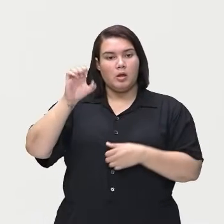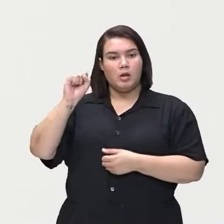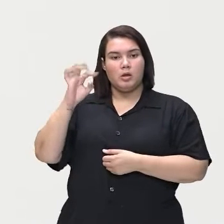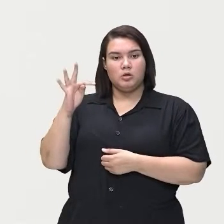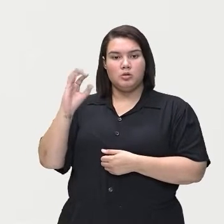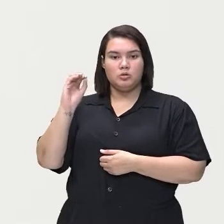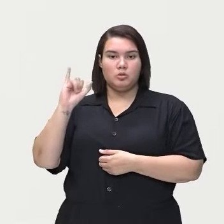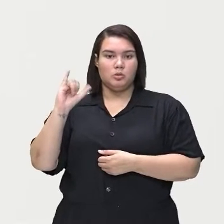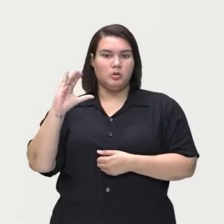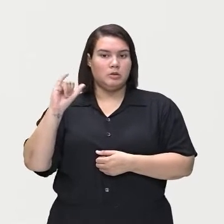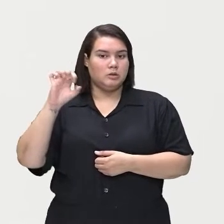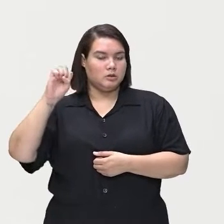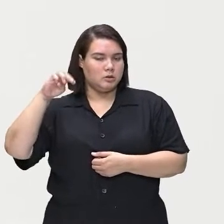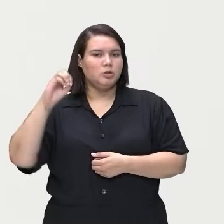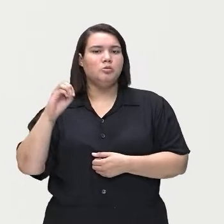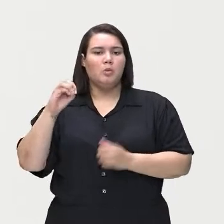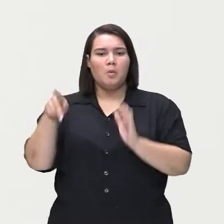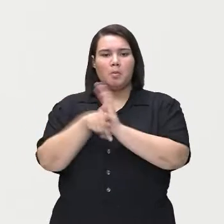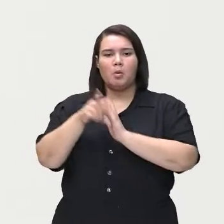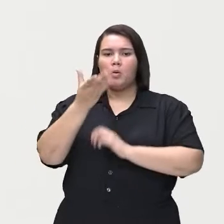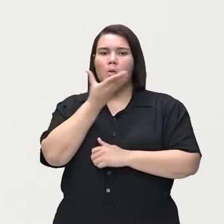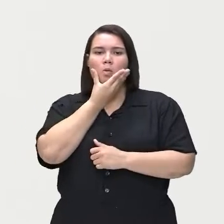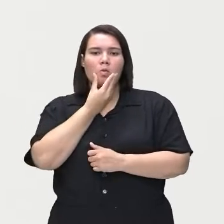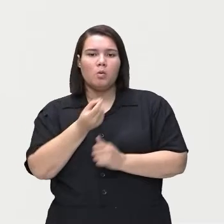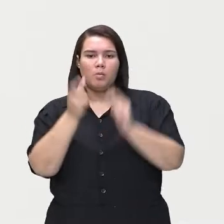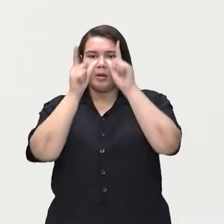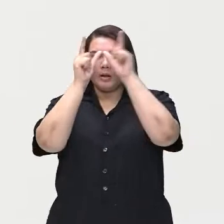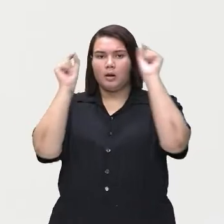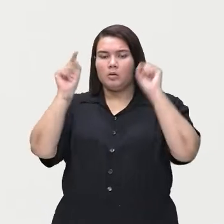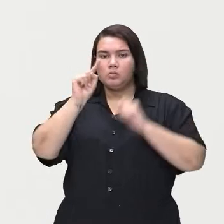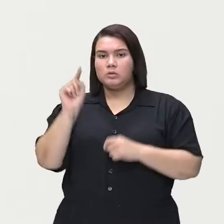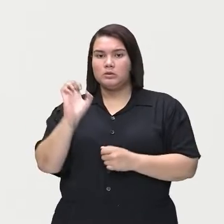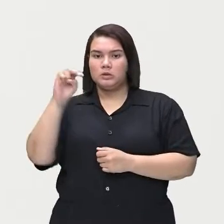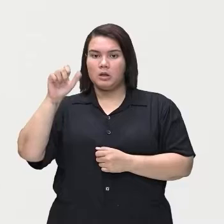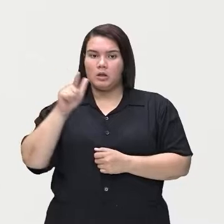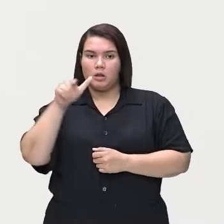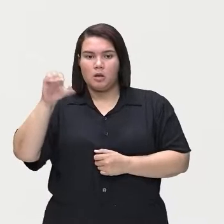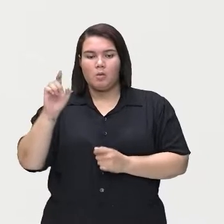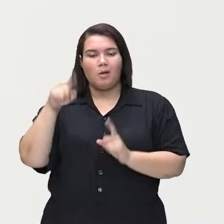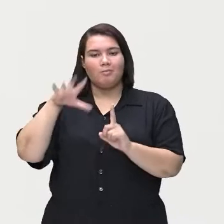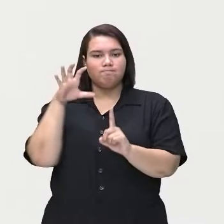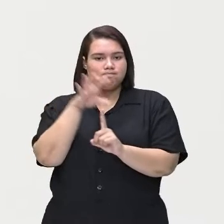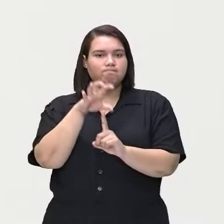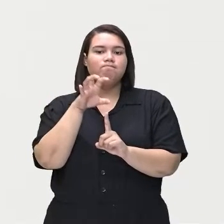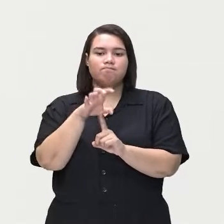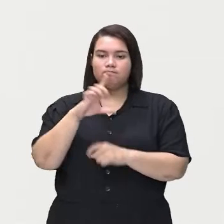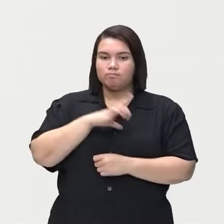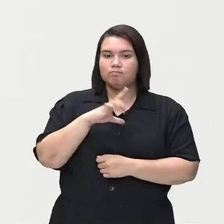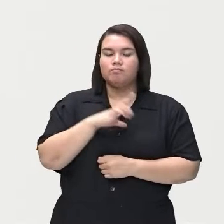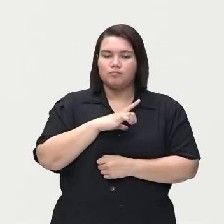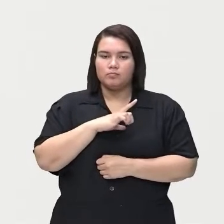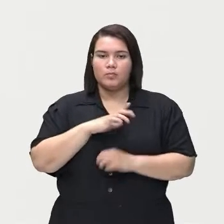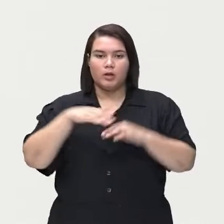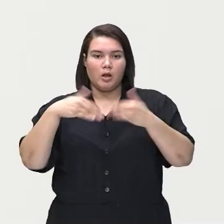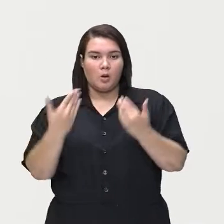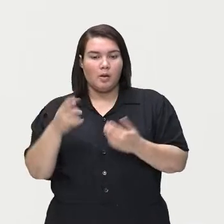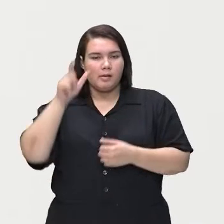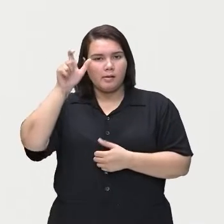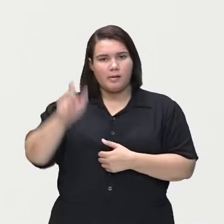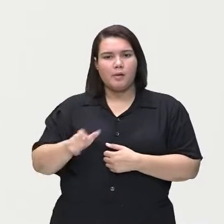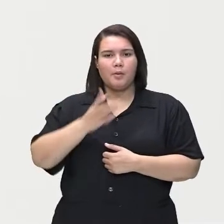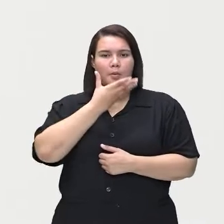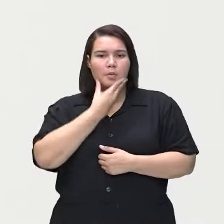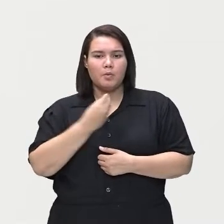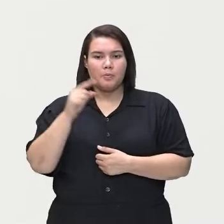do mestre grego Zenão, foi particularmente influente. Então a gente vai ver que o mestre grego